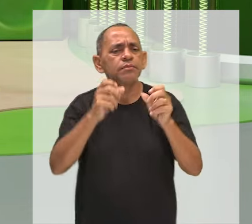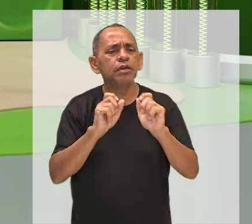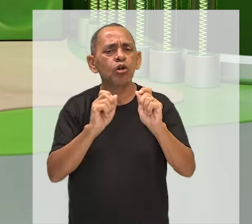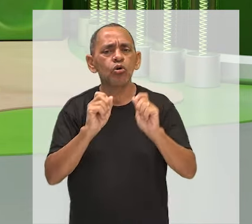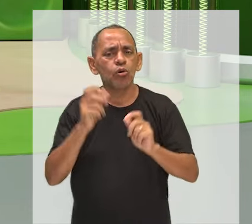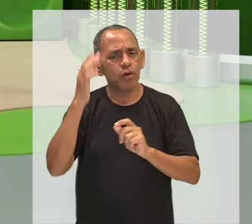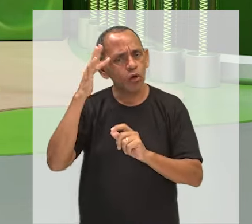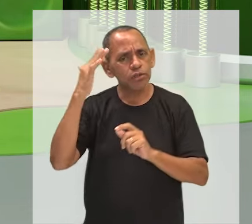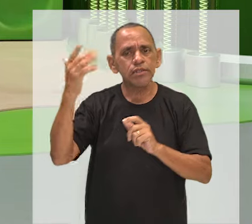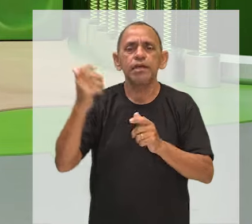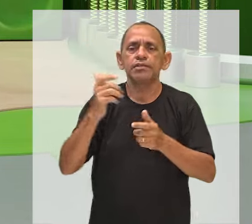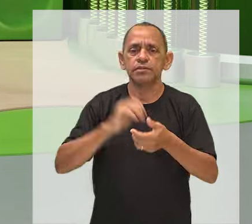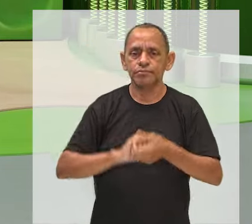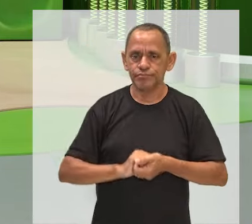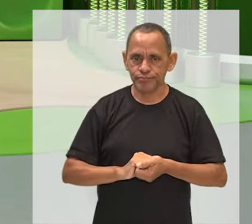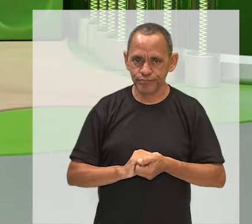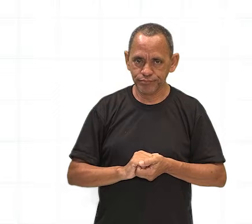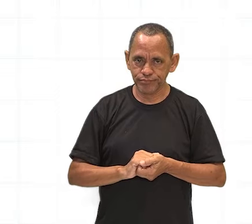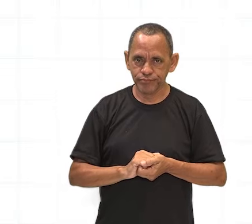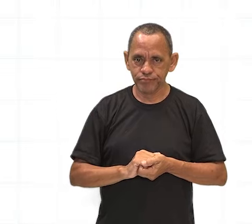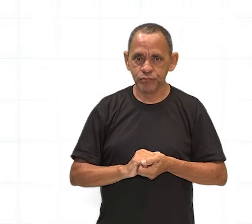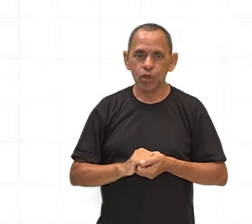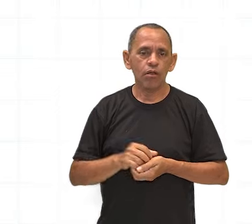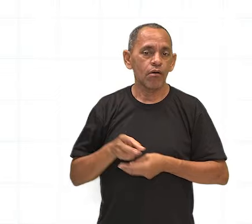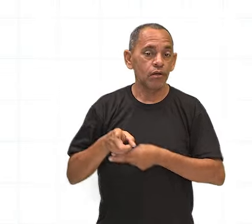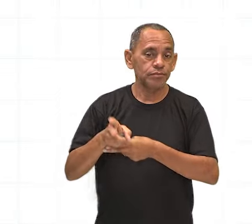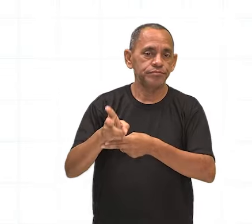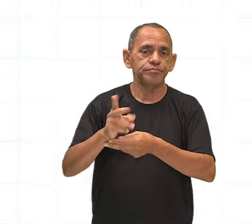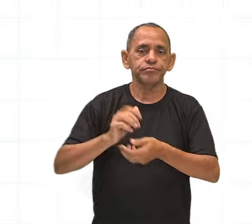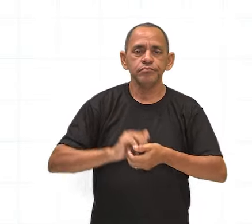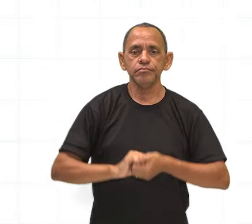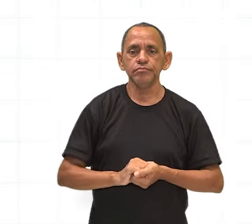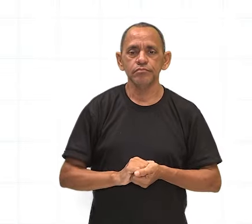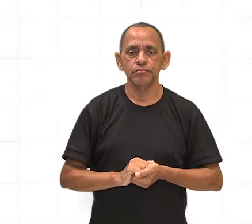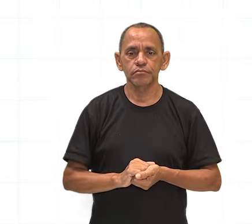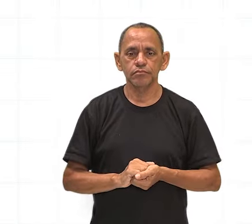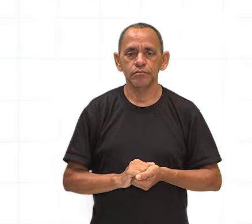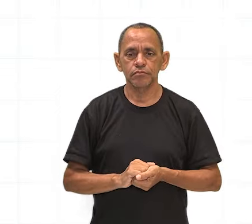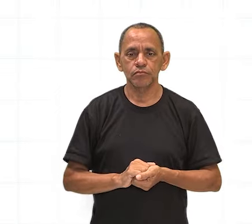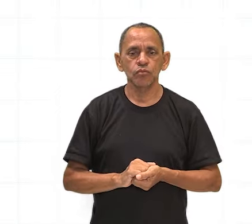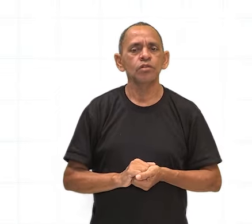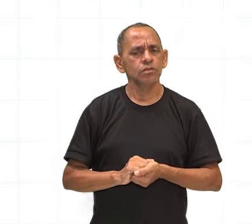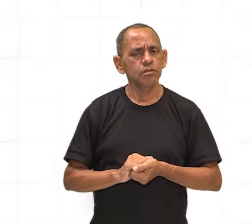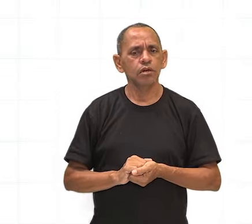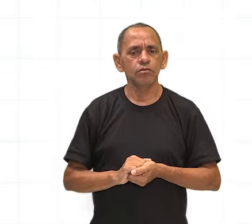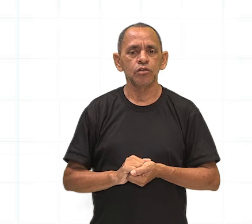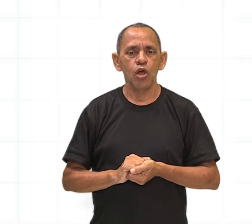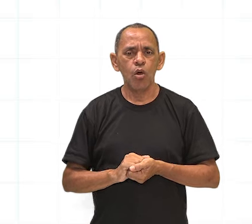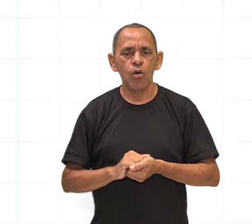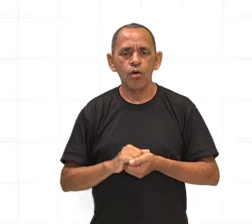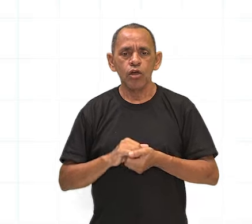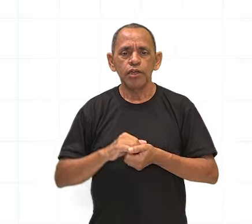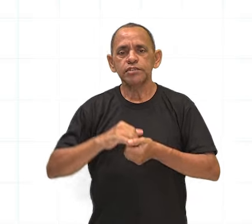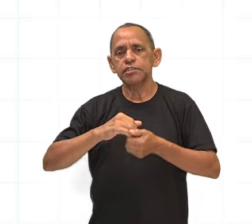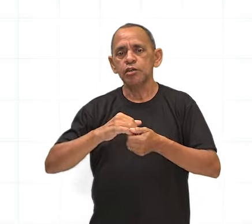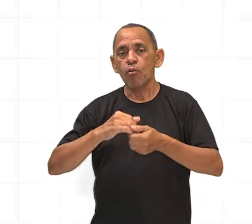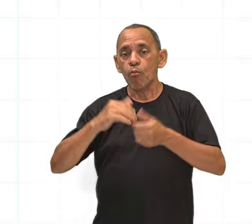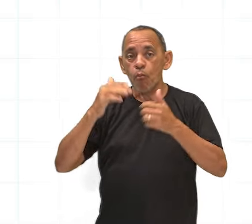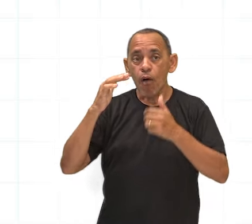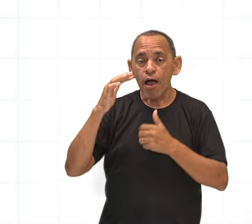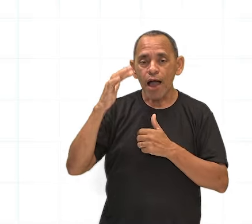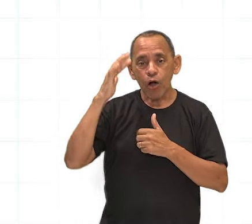né, nessa aula, nesse momento. Então, continuando lá com aquelas informações, olha, esse mecanismo básico, né,